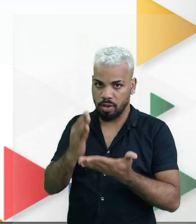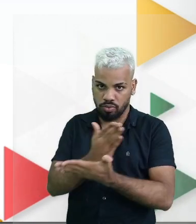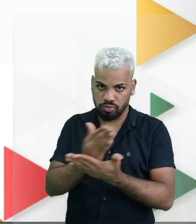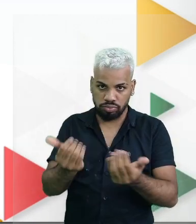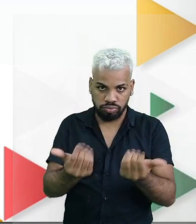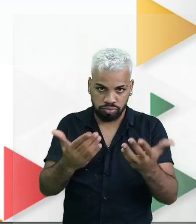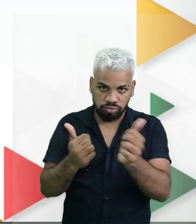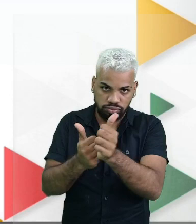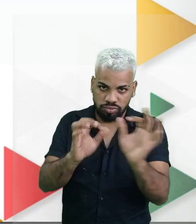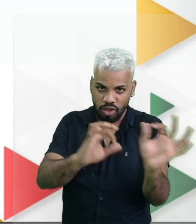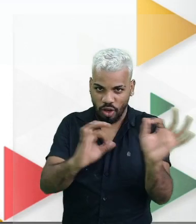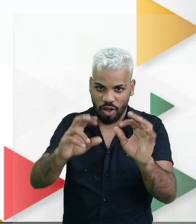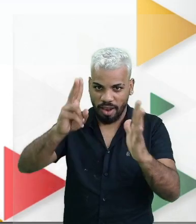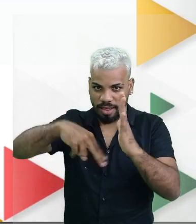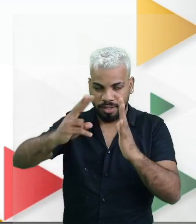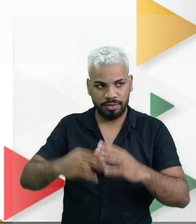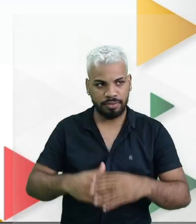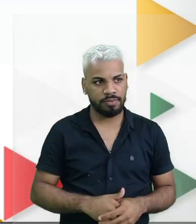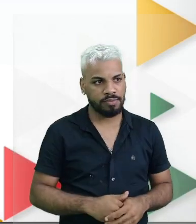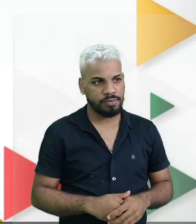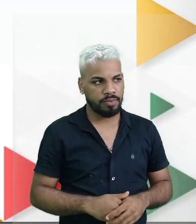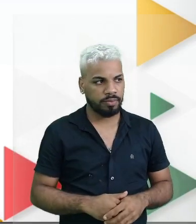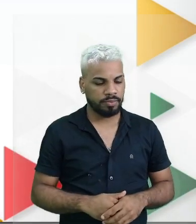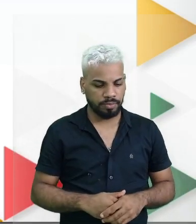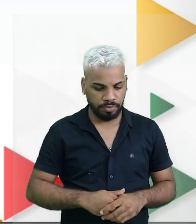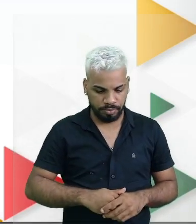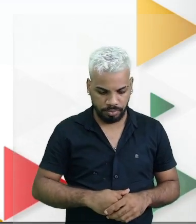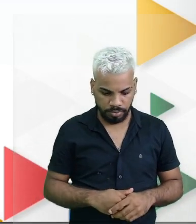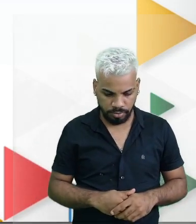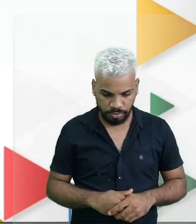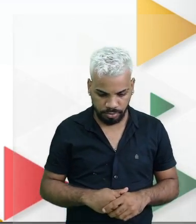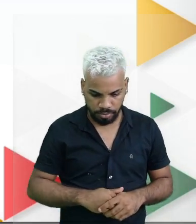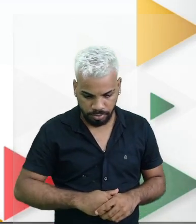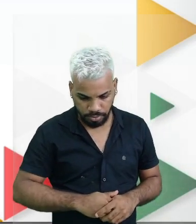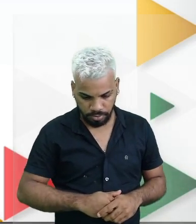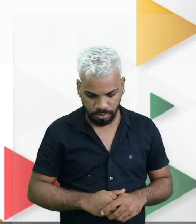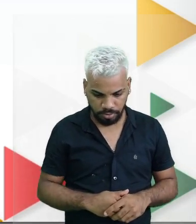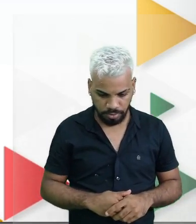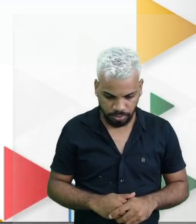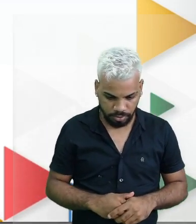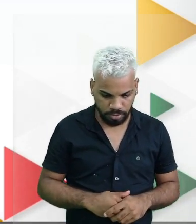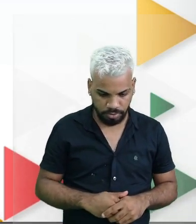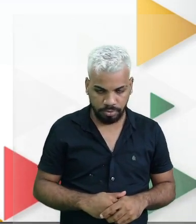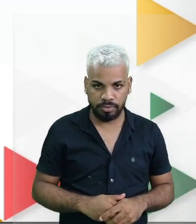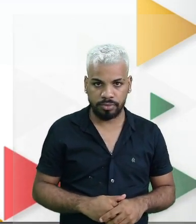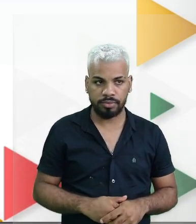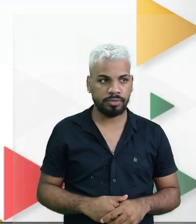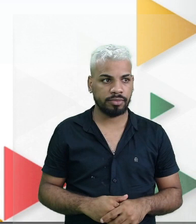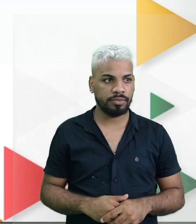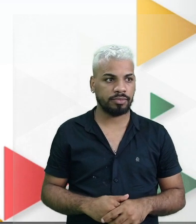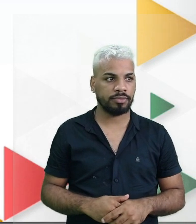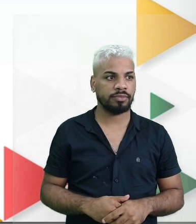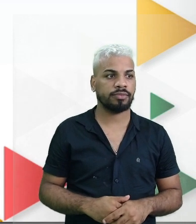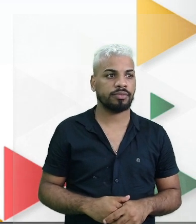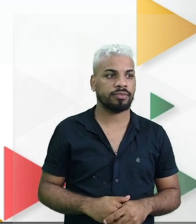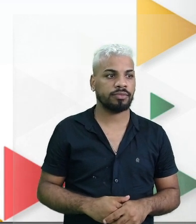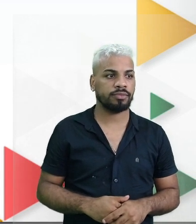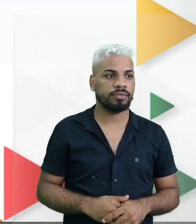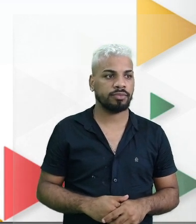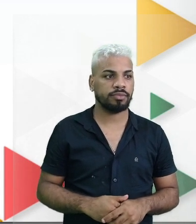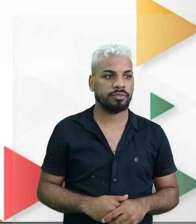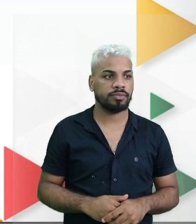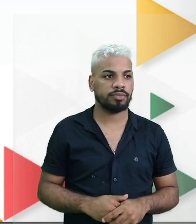Acompanhem comigo a leitura. Olhem só, de um sujeito simples. Veja só, a linda mulher chegou cedo. Olhem